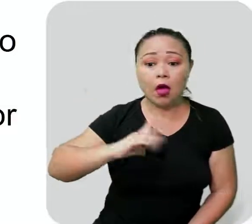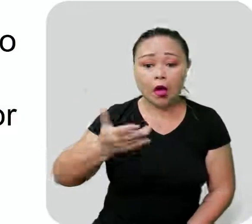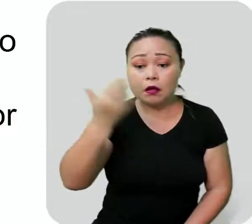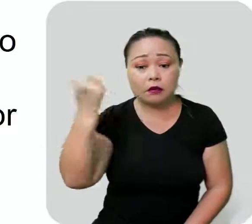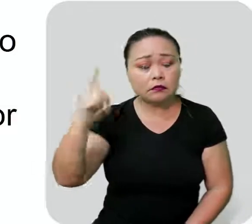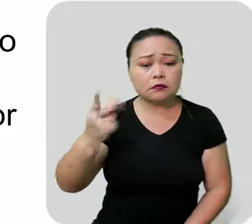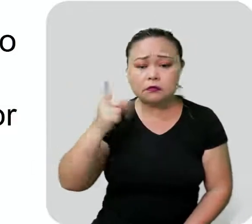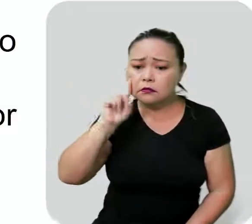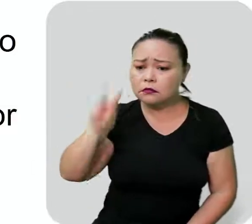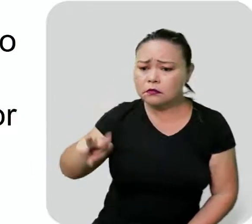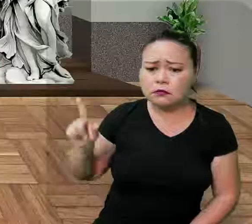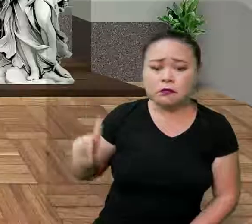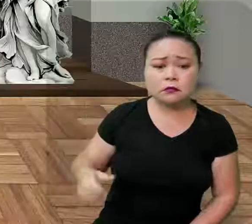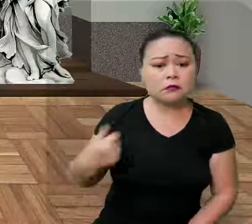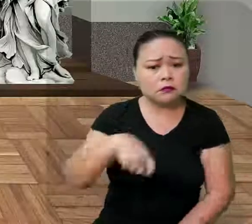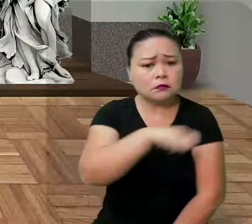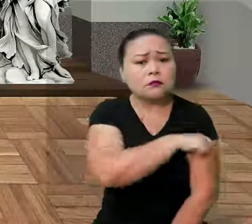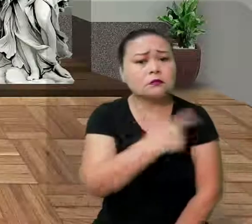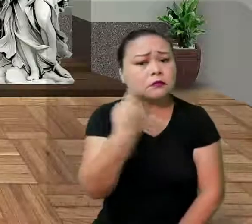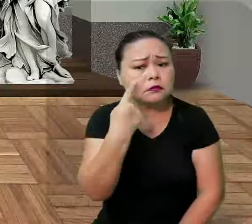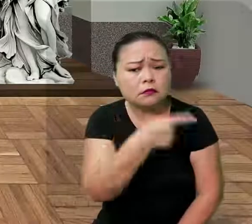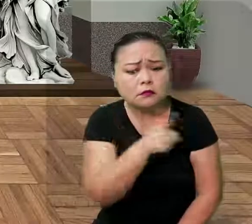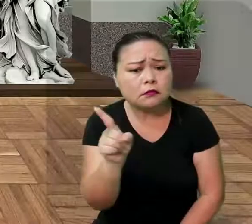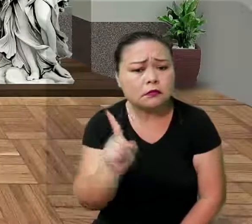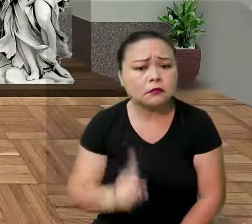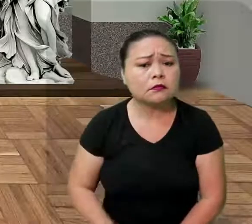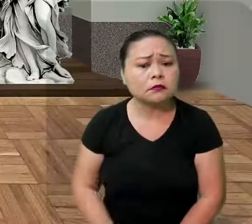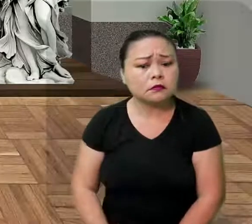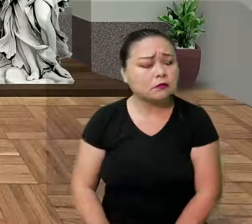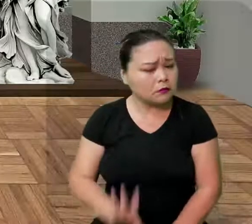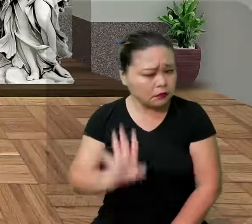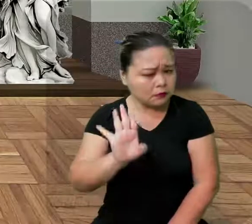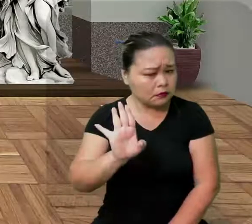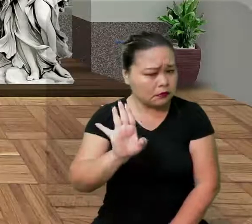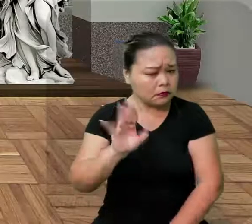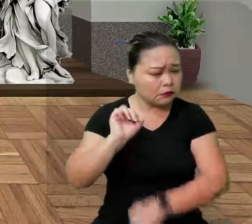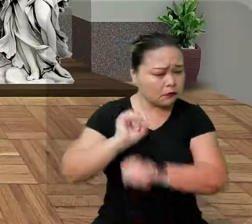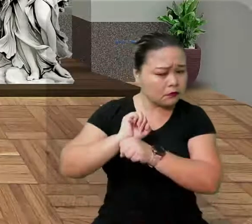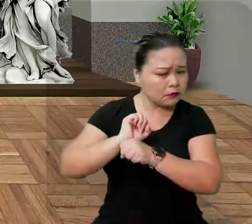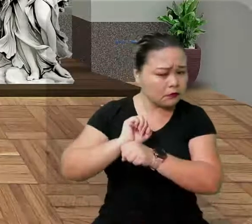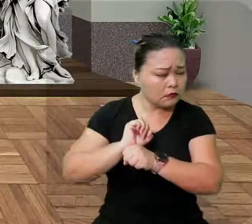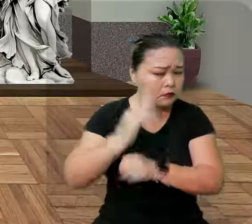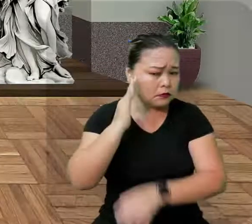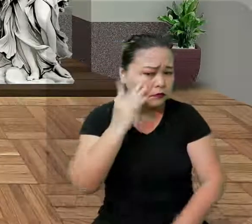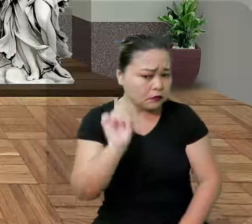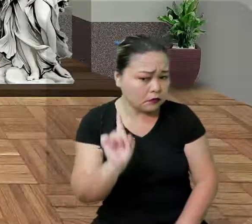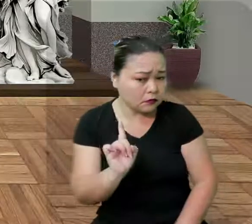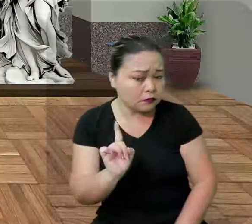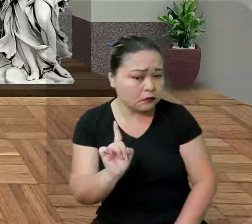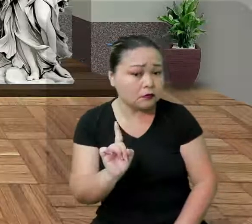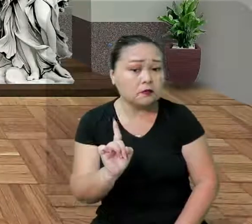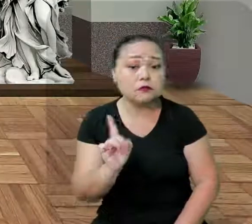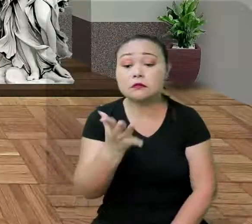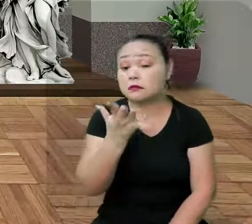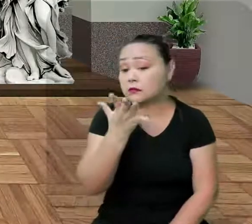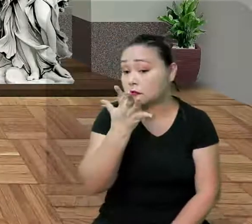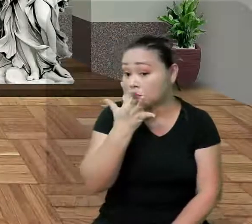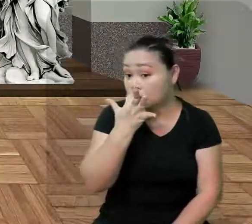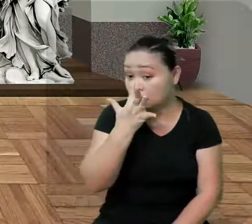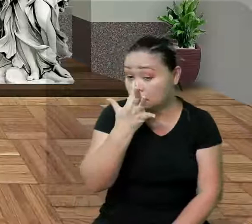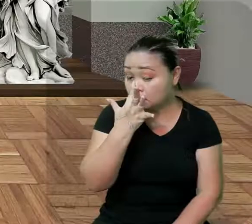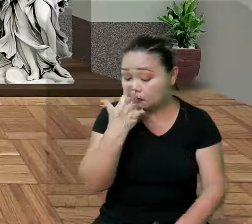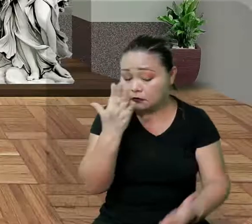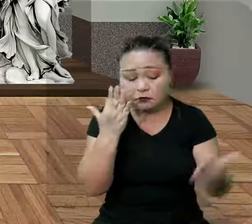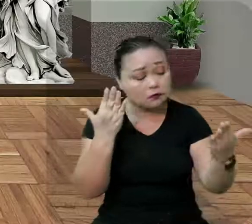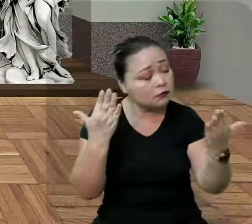para mim aluna é isso eu vou te deixar agora um instante pai para vocês entender ele observe